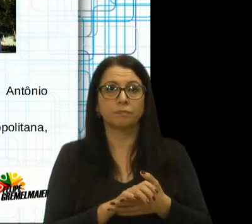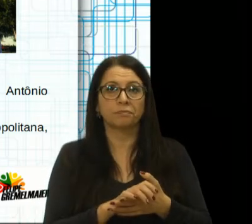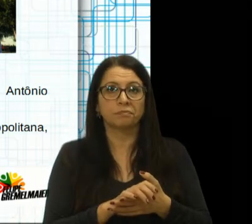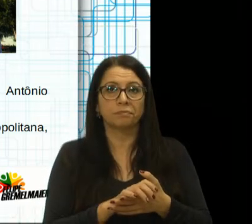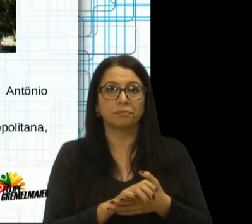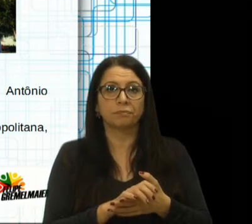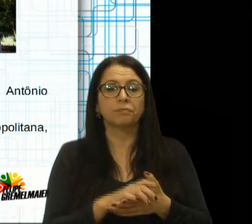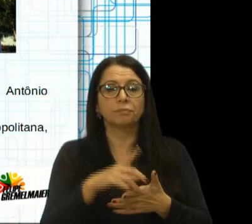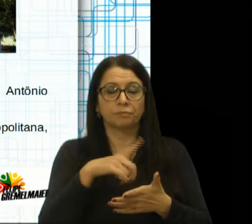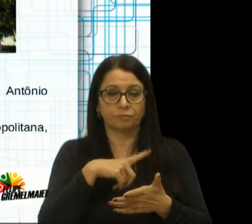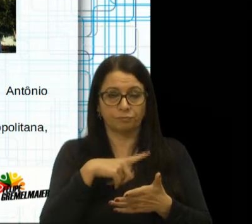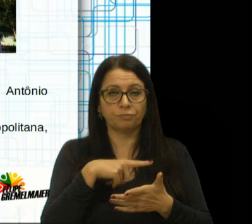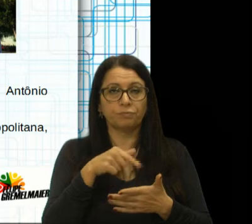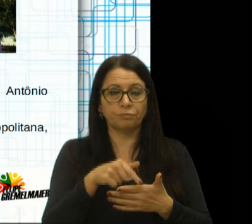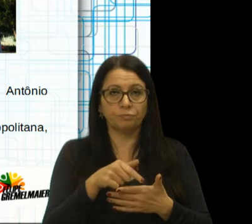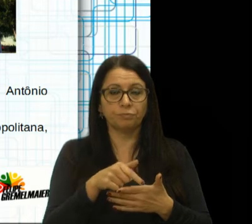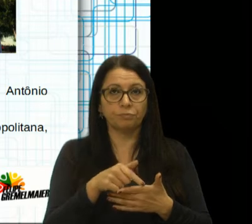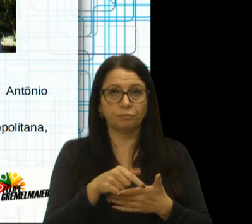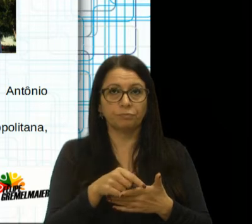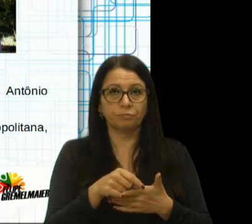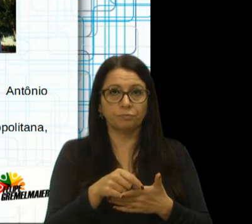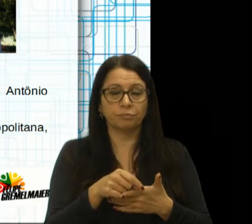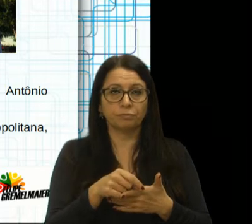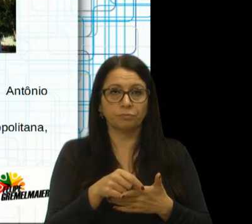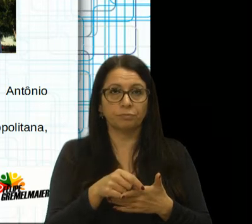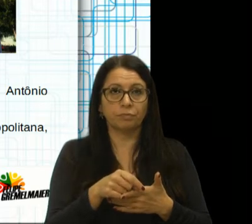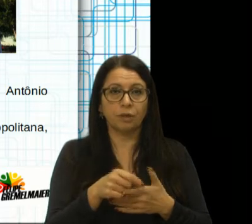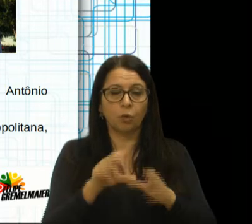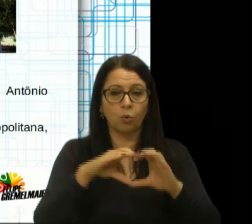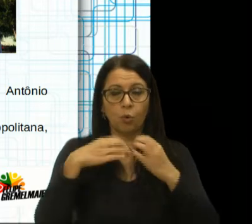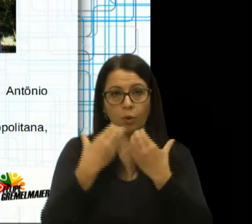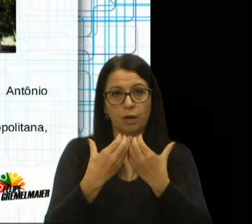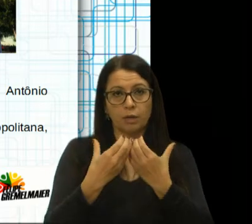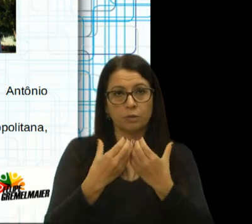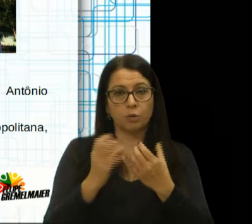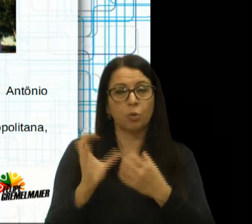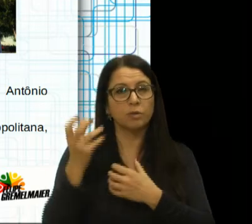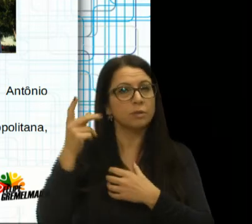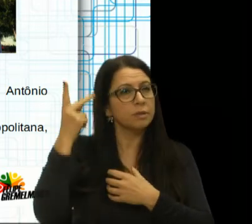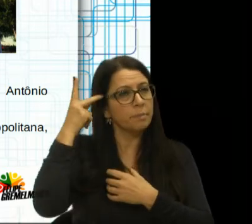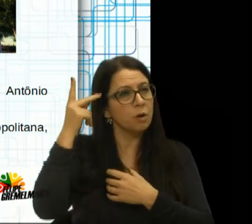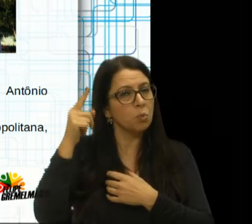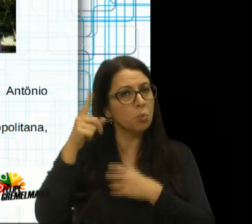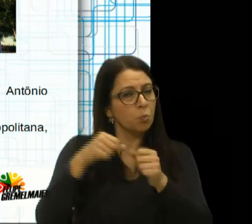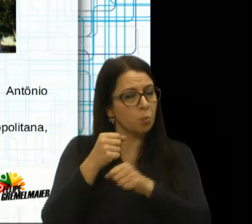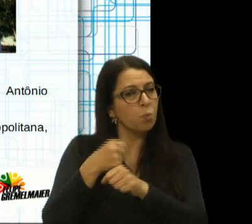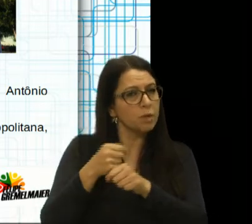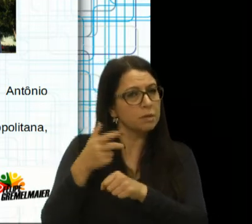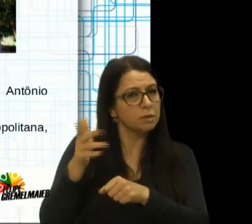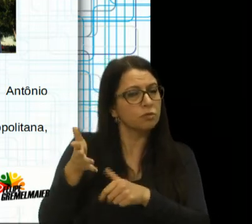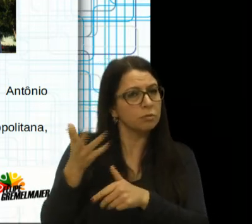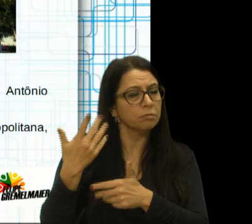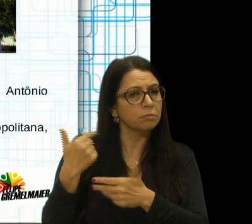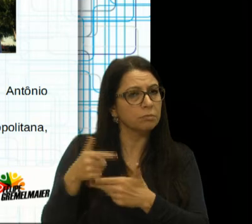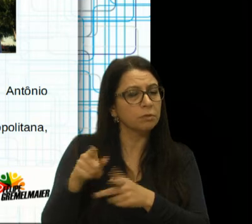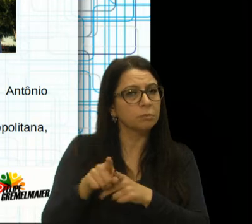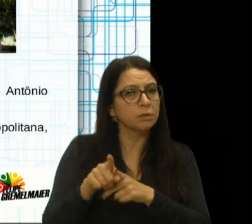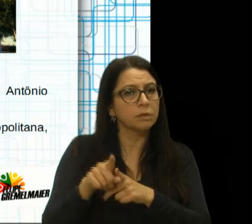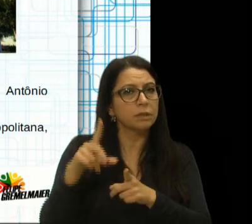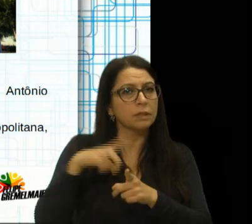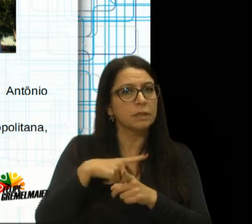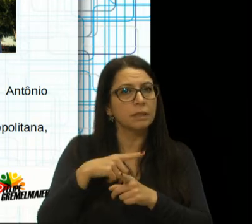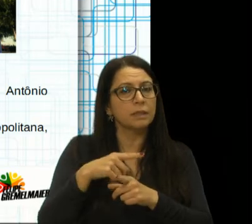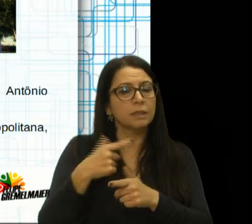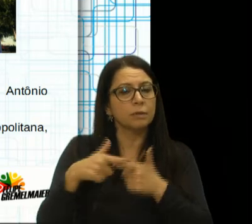em que existe, em congressos que aconteceram em São Paulo, acho que um esse ano, inclusive, que existe uma